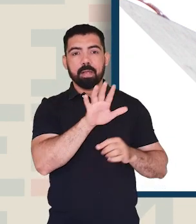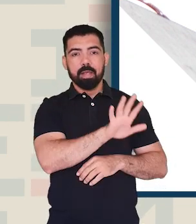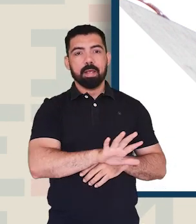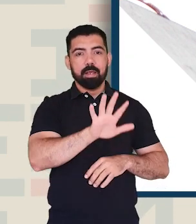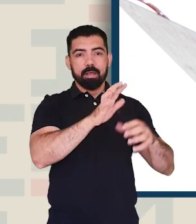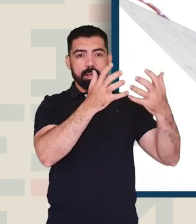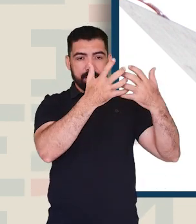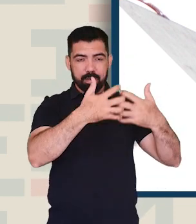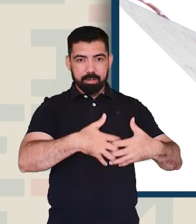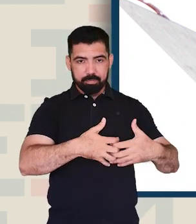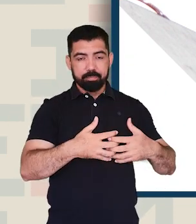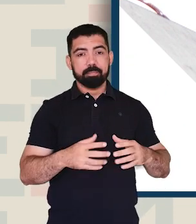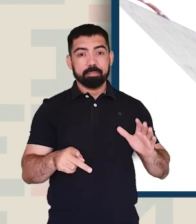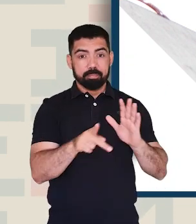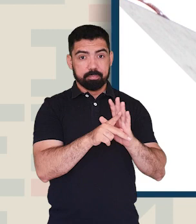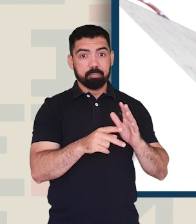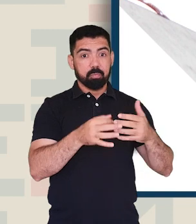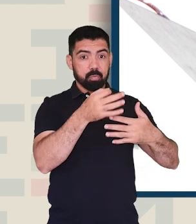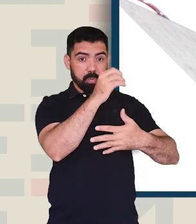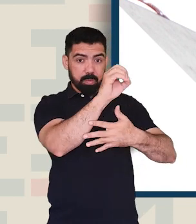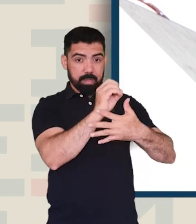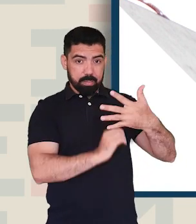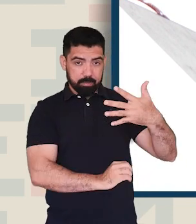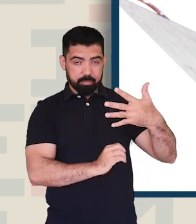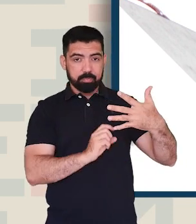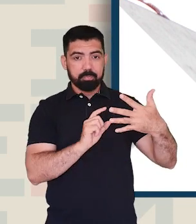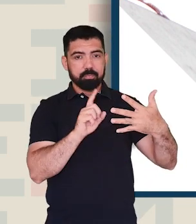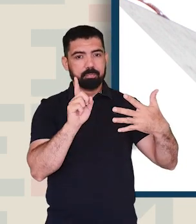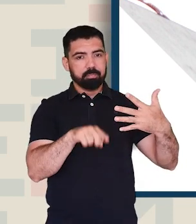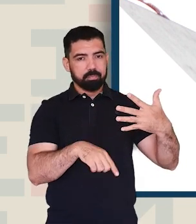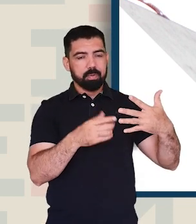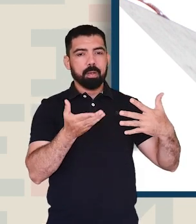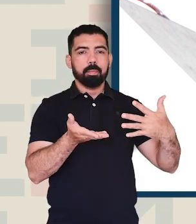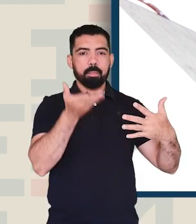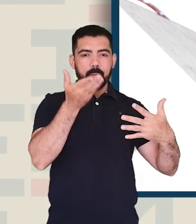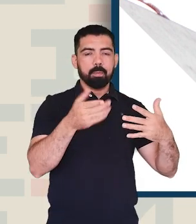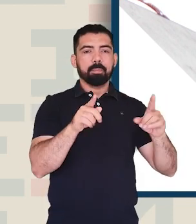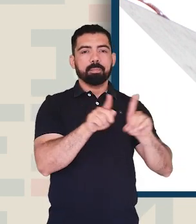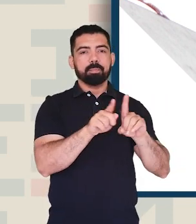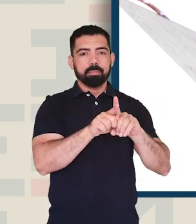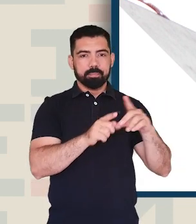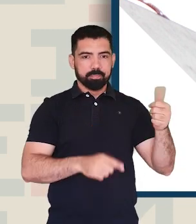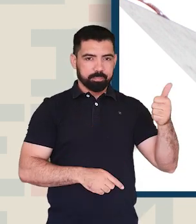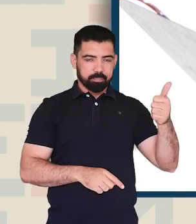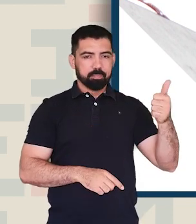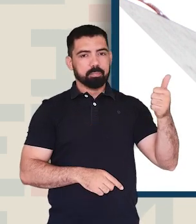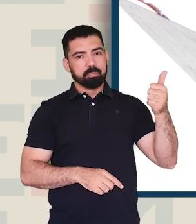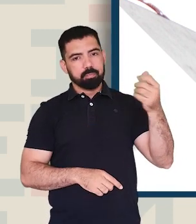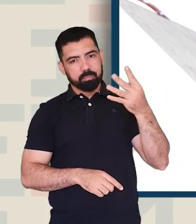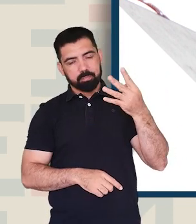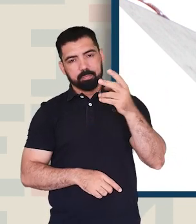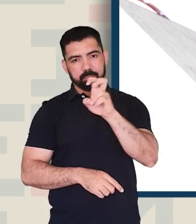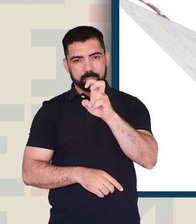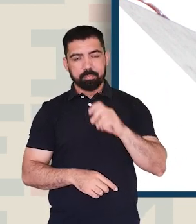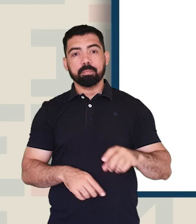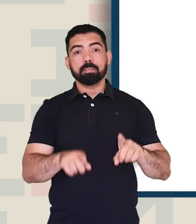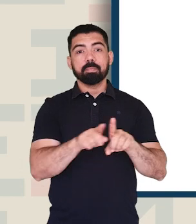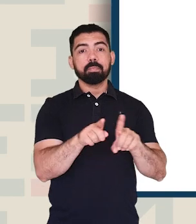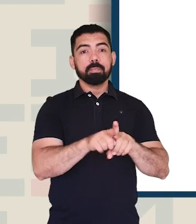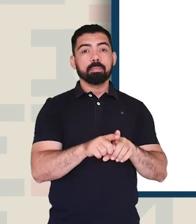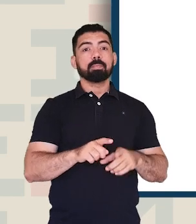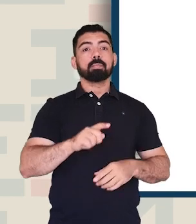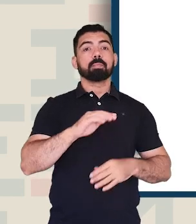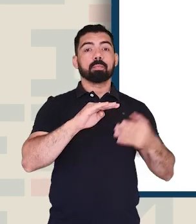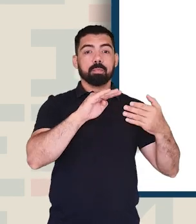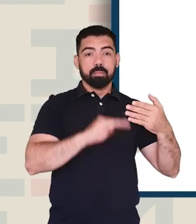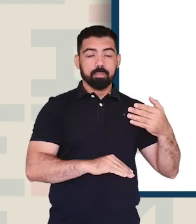campos harmônicos, os acordes, aliás, maiores no primeiro, no quarto e no quinto, os menores no segundo,